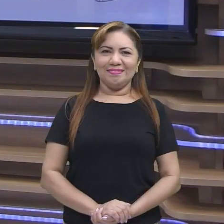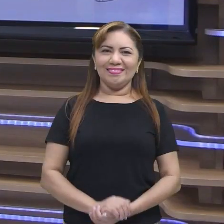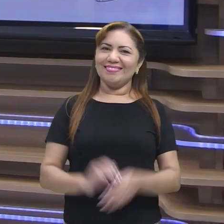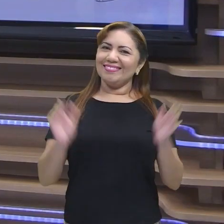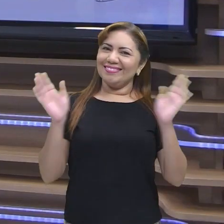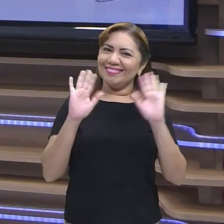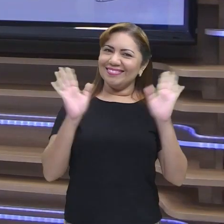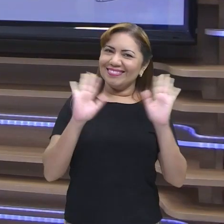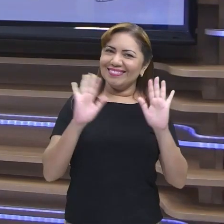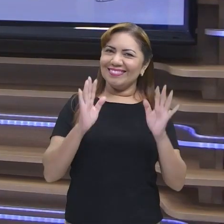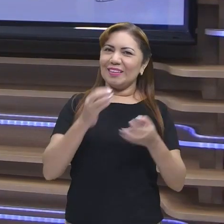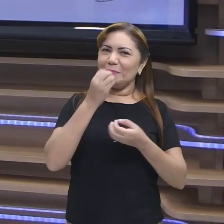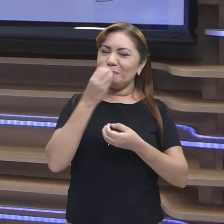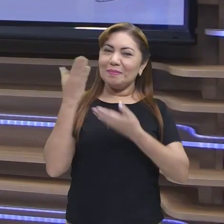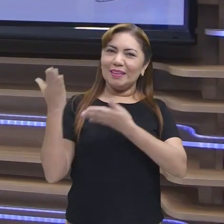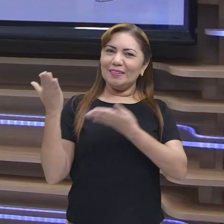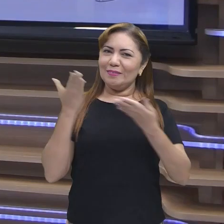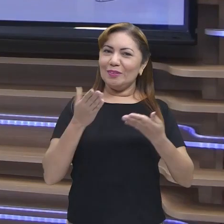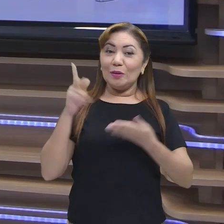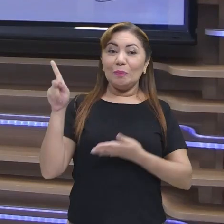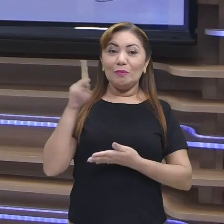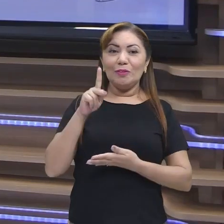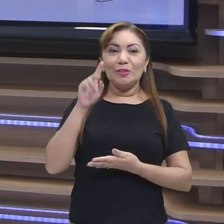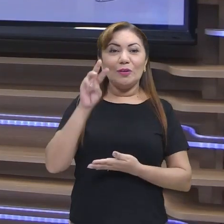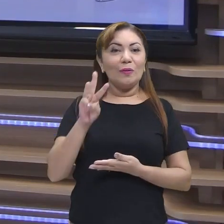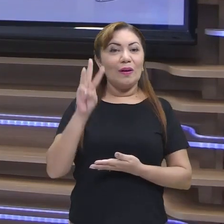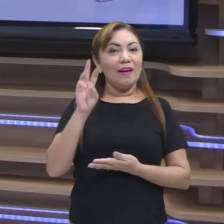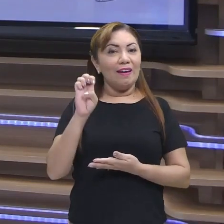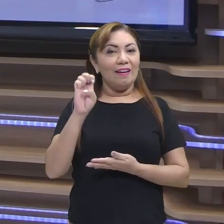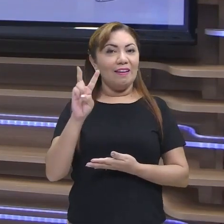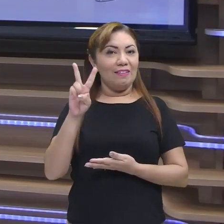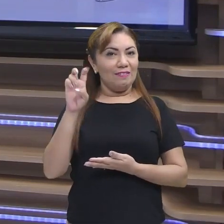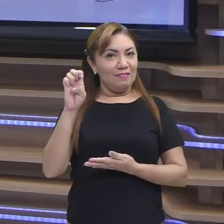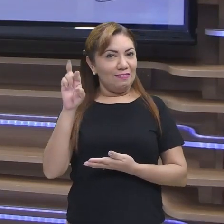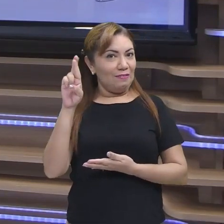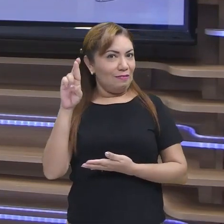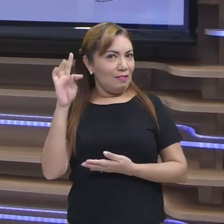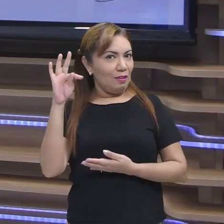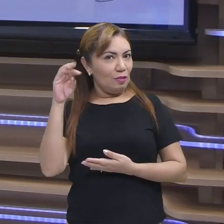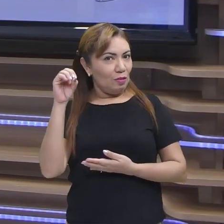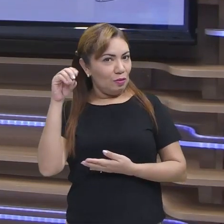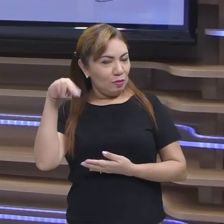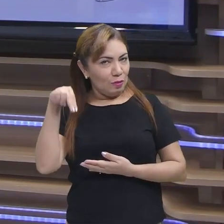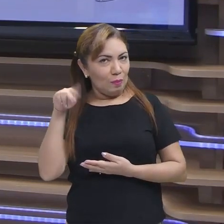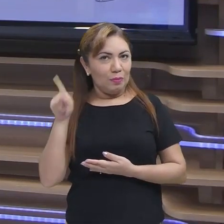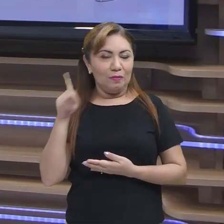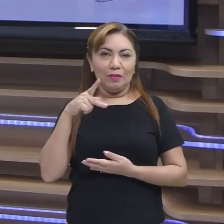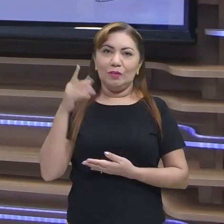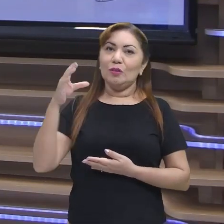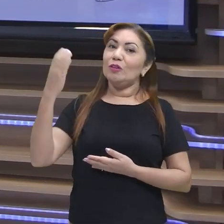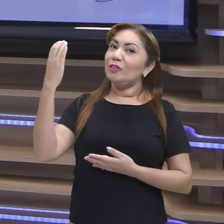Olá, sejam bem-vindos. Eu sou o Everton, professor de ciências, e nós vamos começar mais uma aula